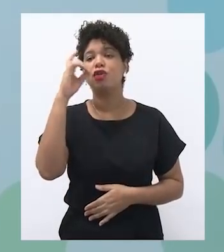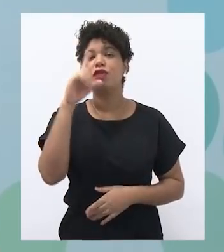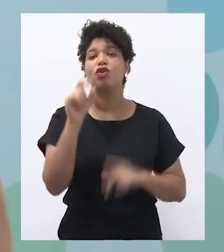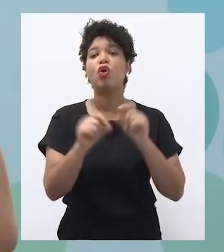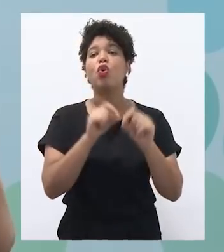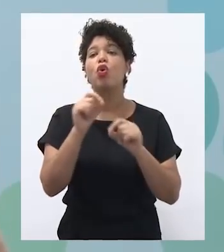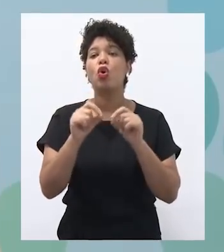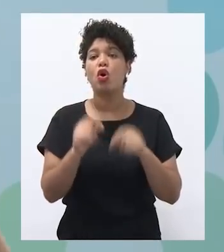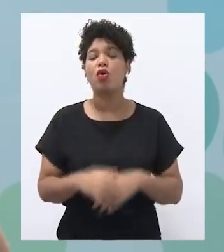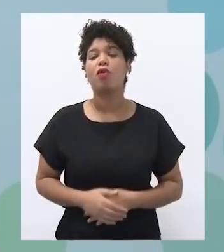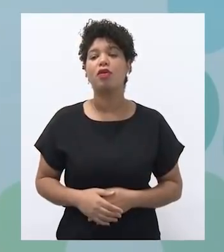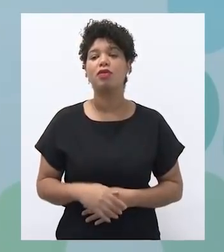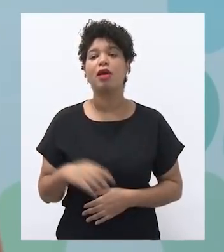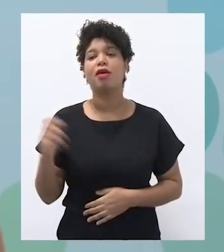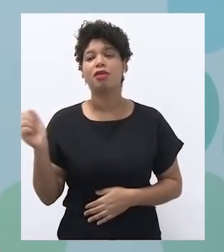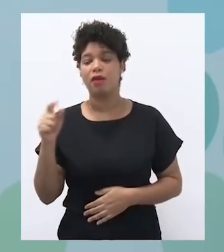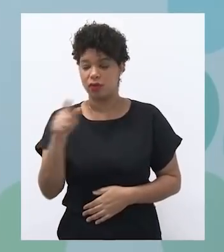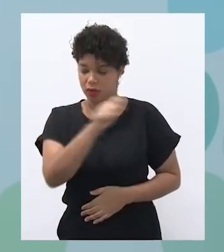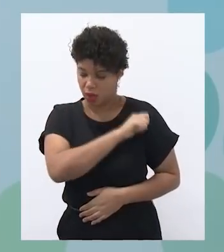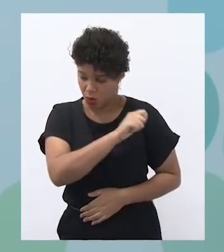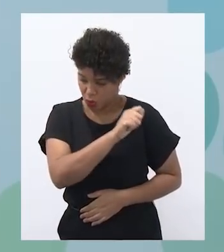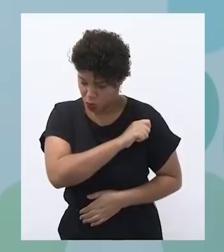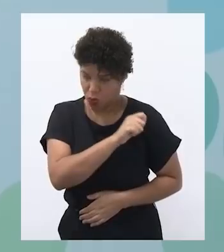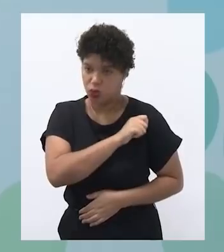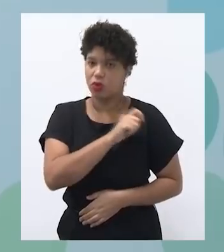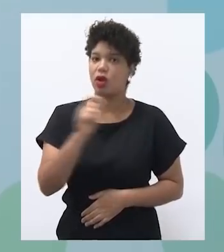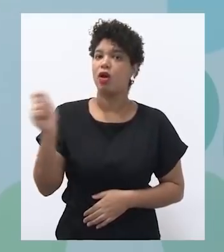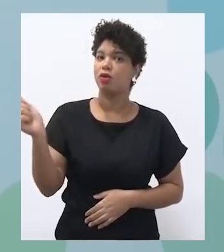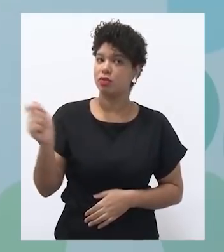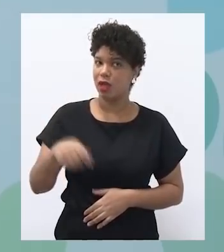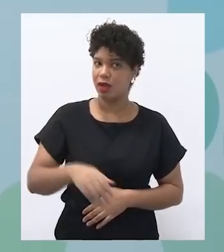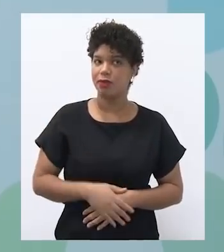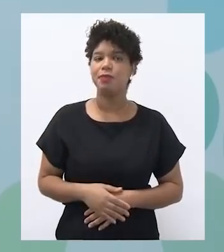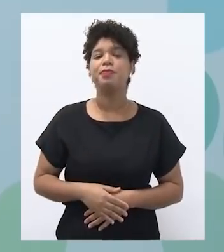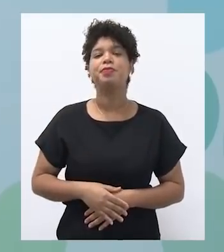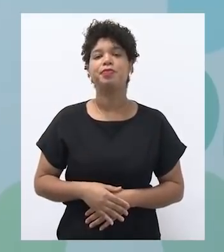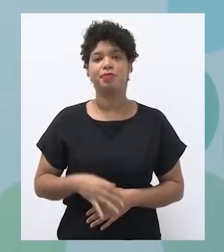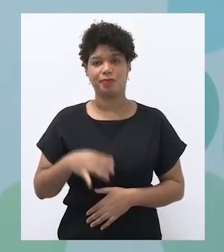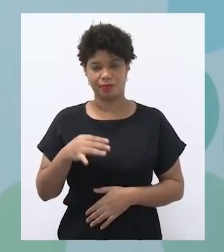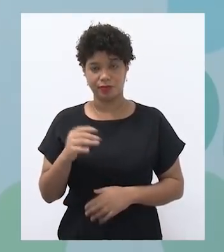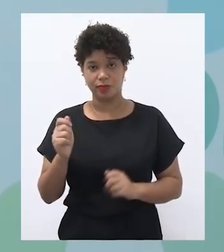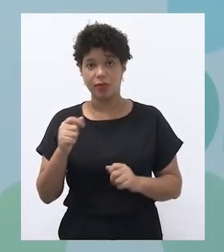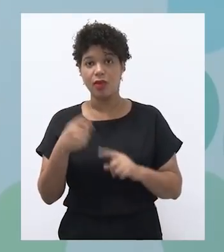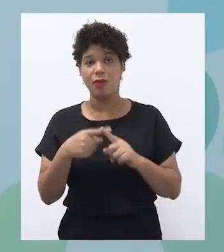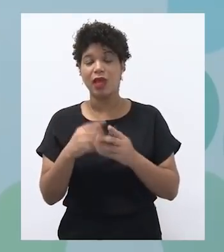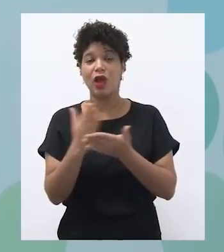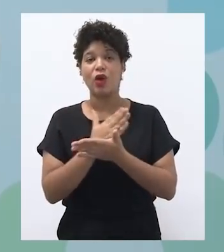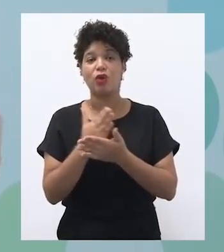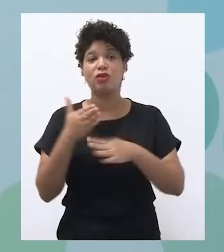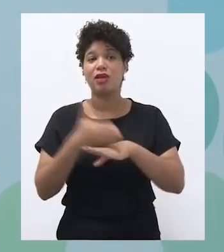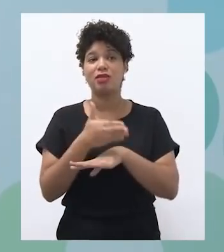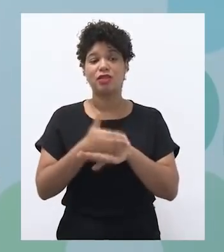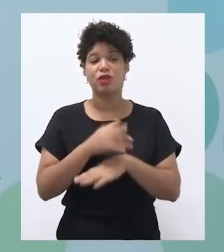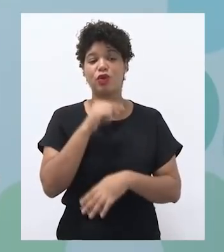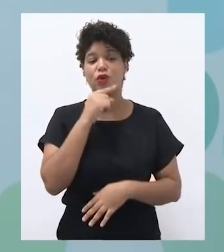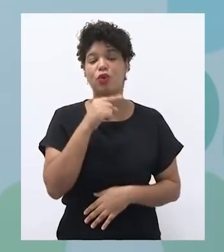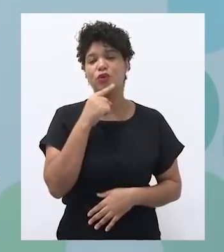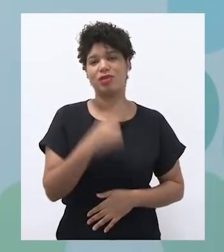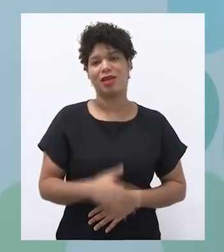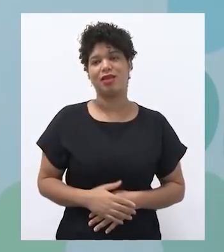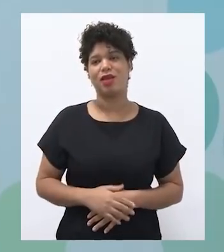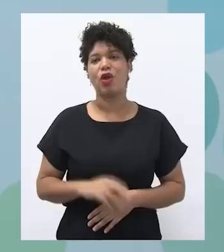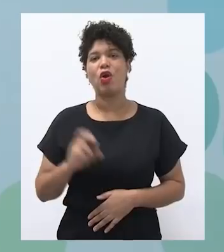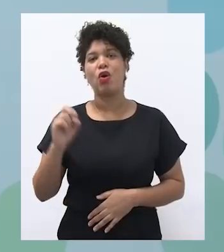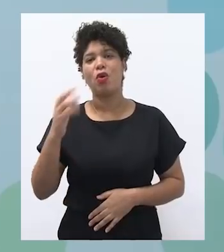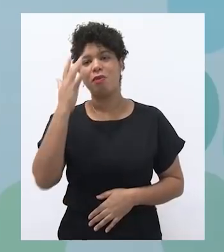é você alcançar o aluno, trazer o aluno para essa realidade, porque ele não tem acesso, ou também porque tiveram